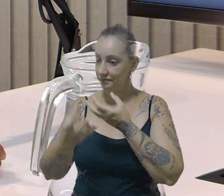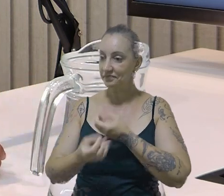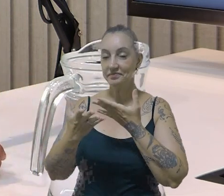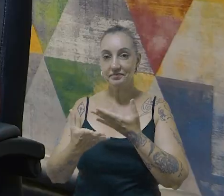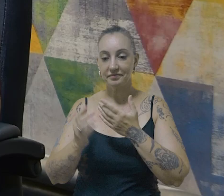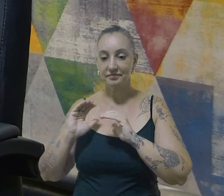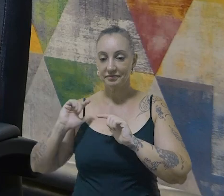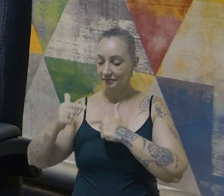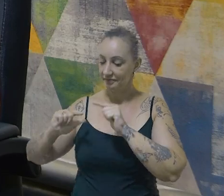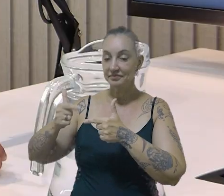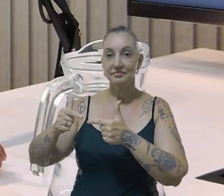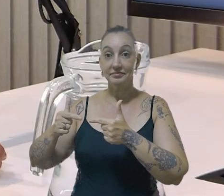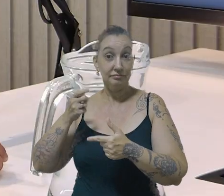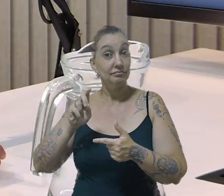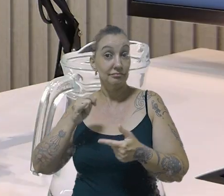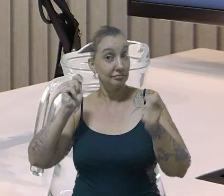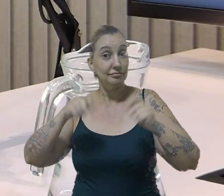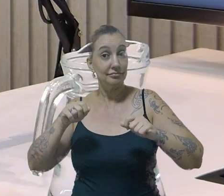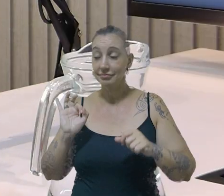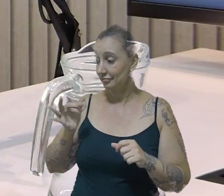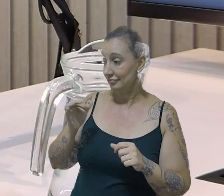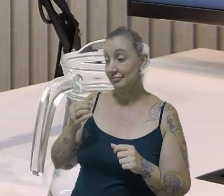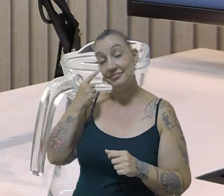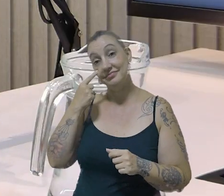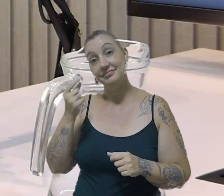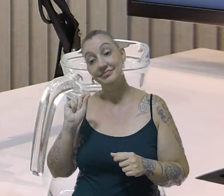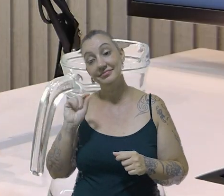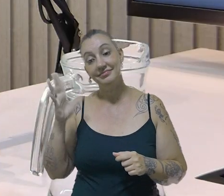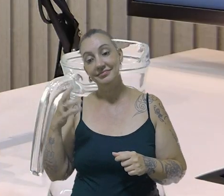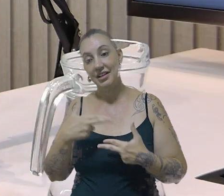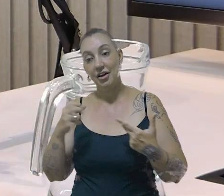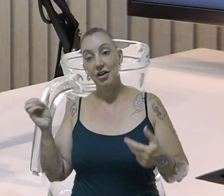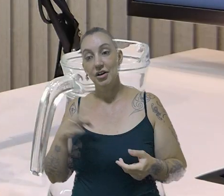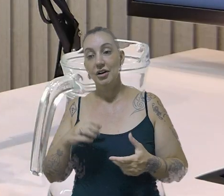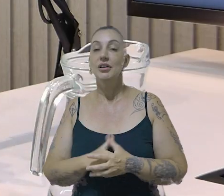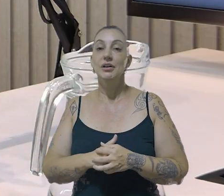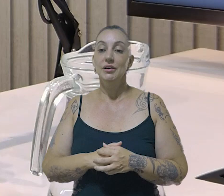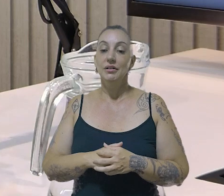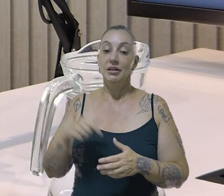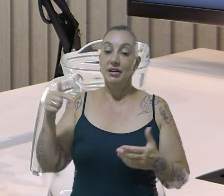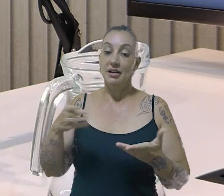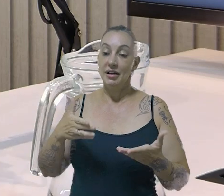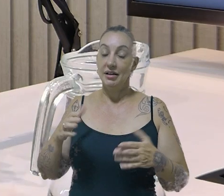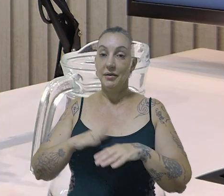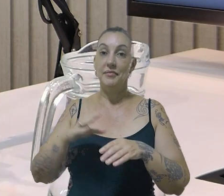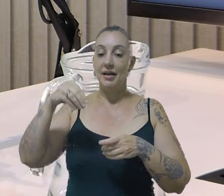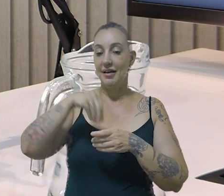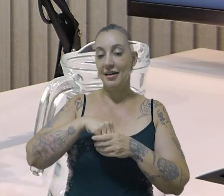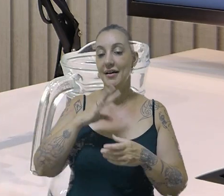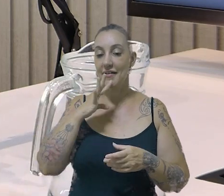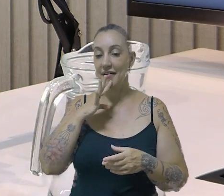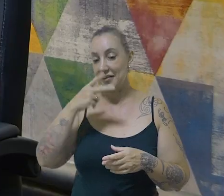se dá certo né sim e aí vamos ver aí tem uma nova coisa na São Paulo compan dessa vez eu vou est mais em casa que eu conheço a